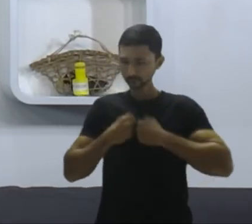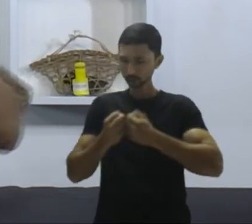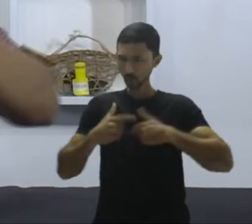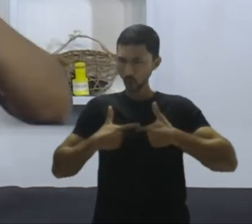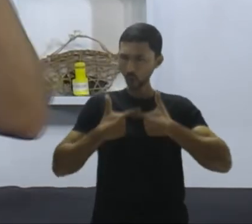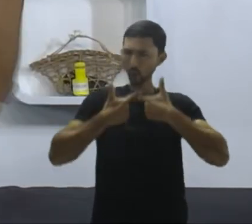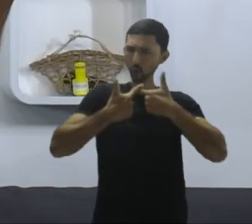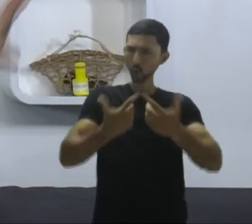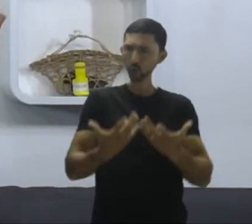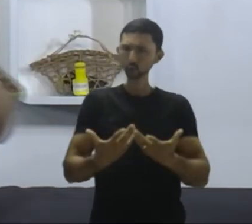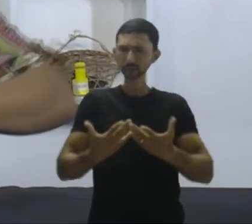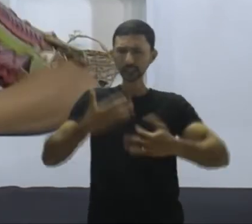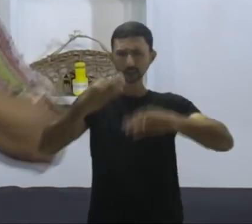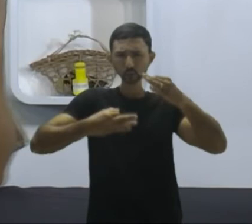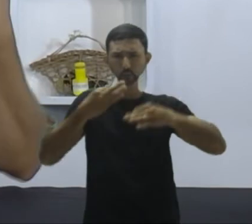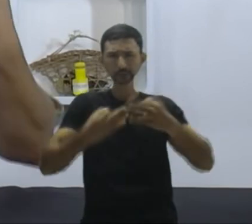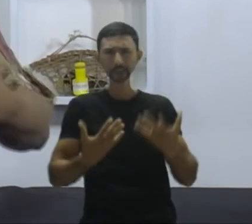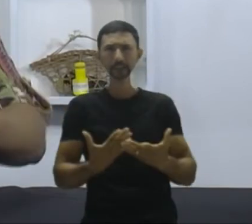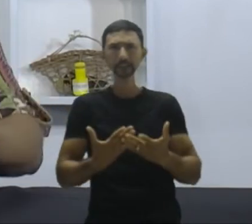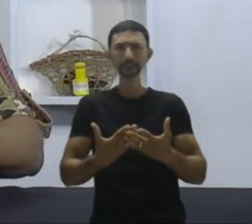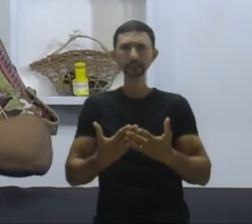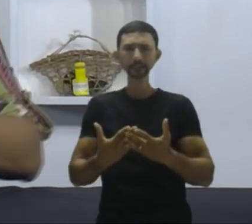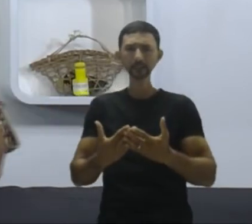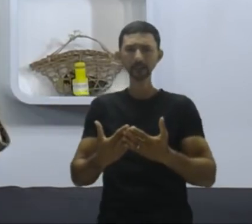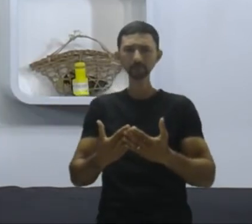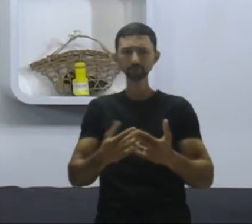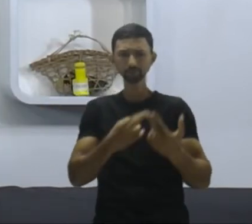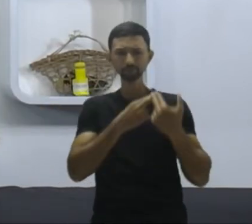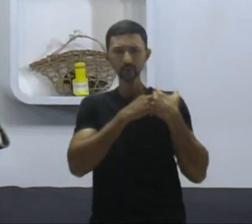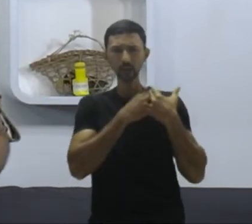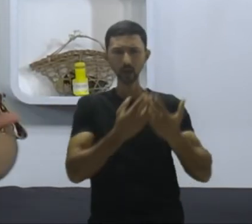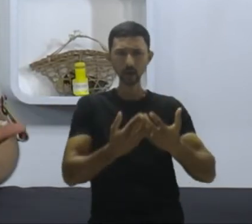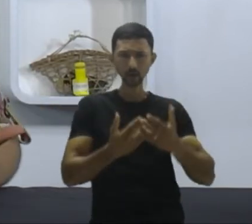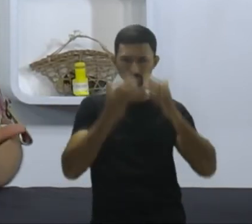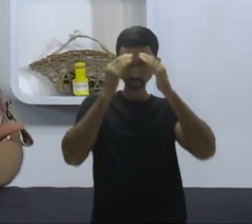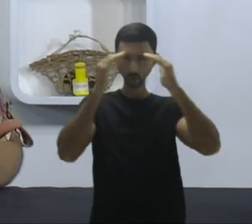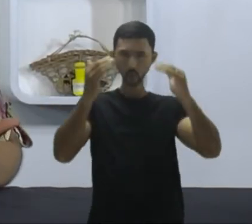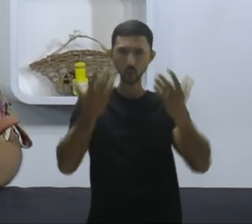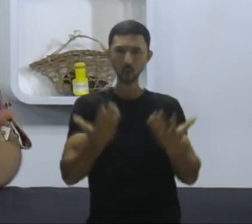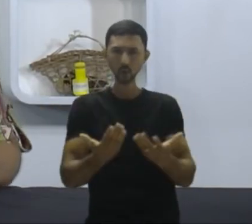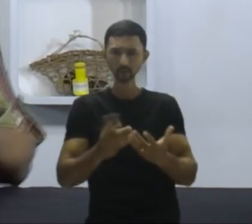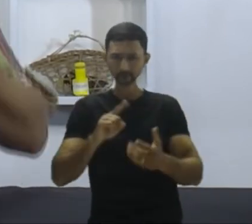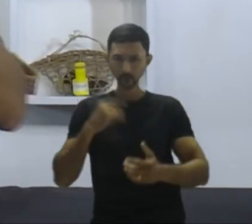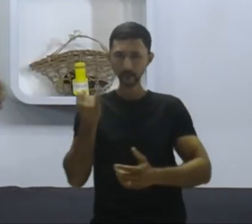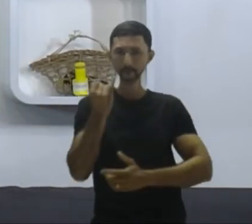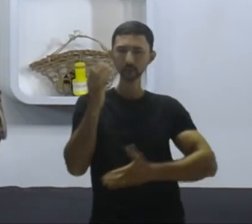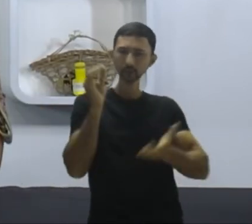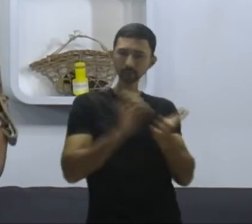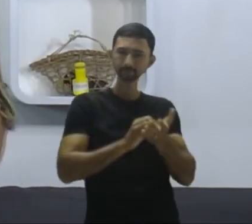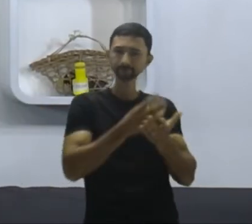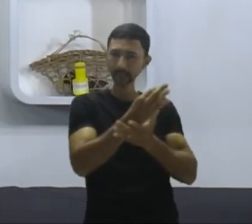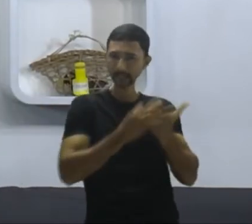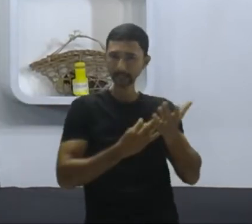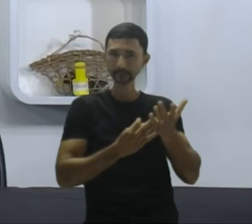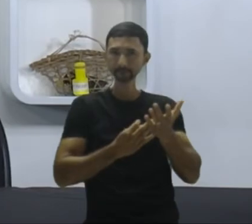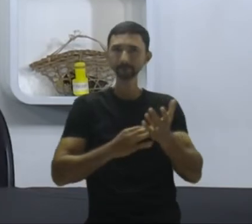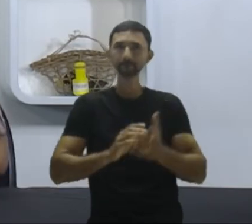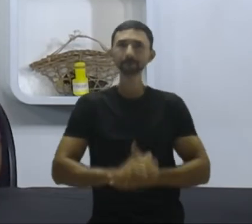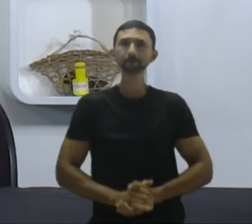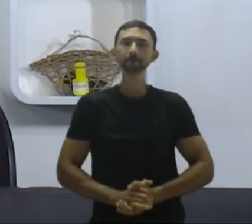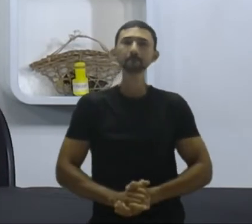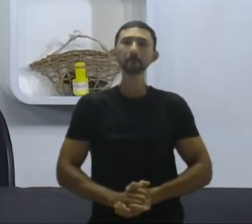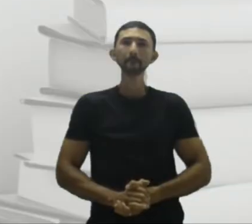por valores como justiça, como honra. Isso é muito importante nessas narrativas. Então, voltando para